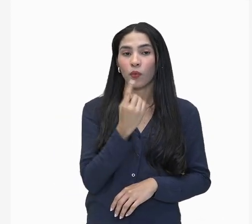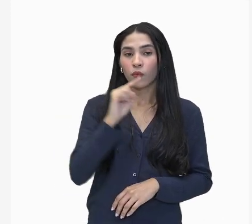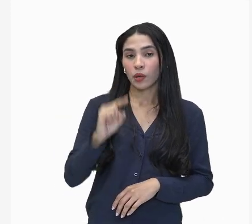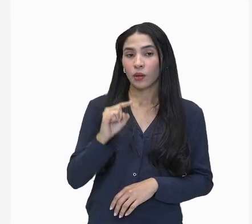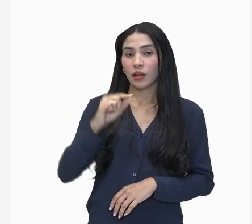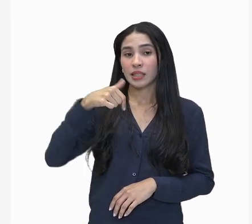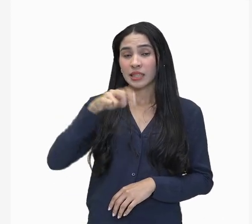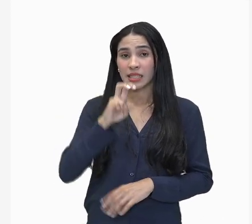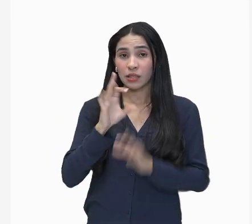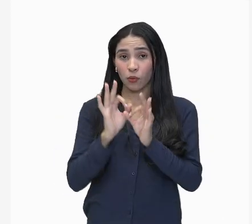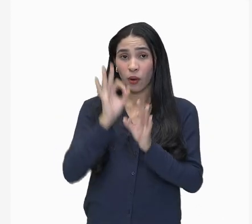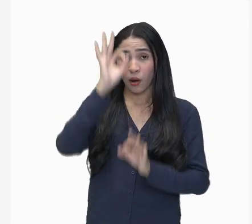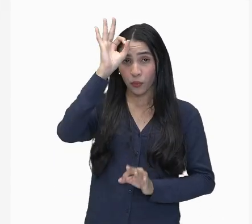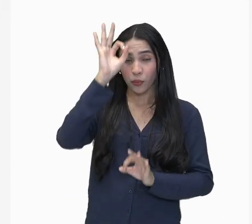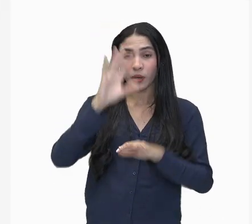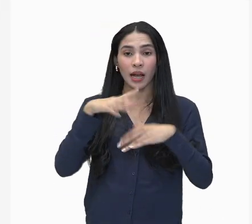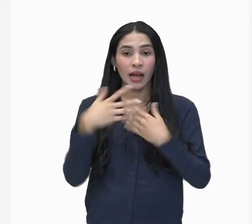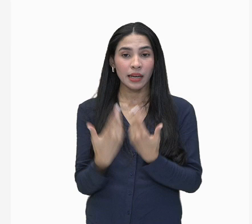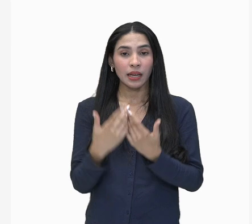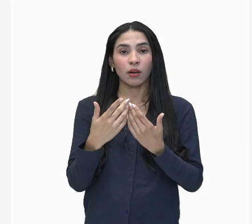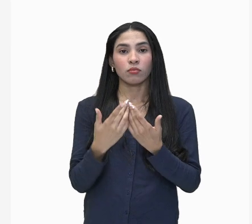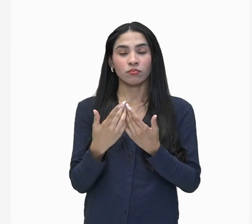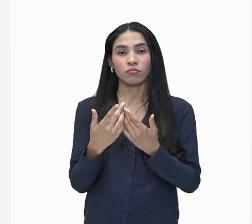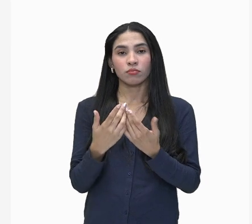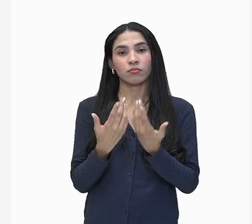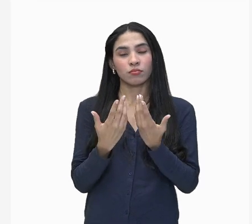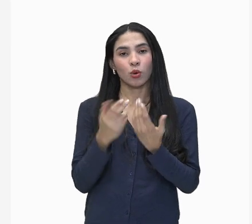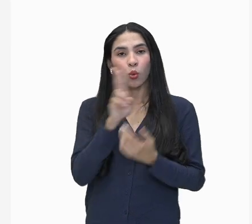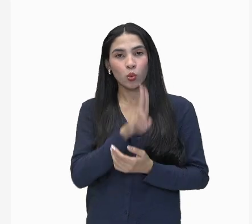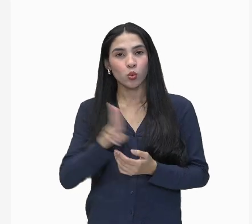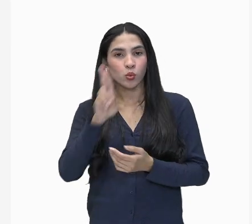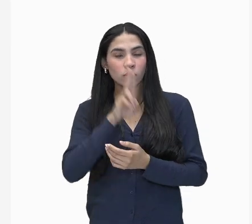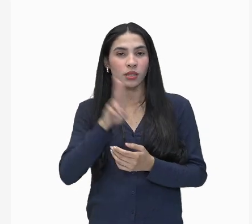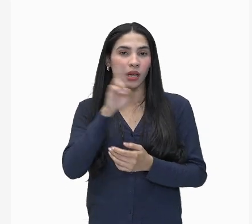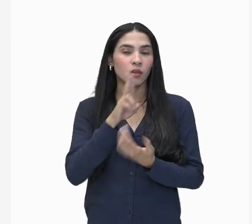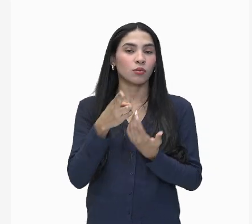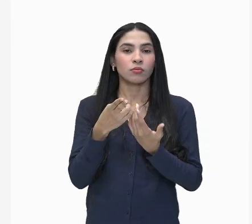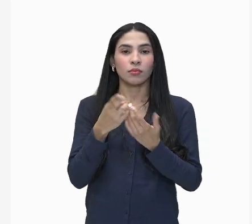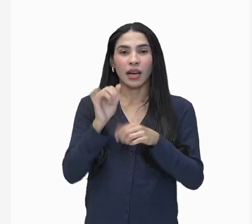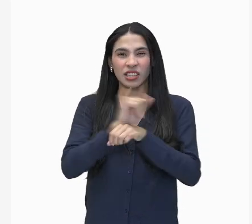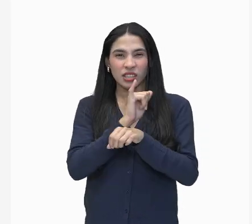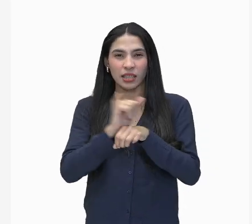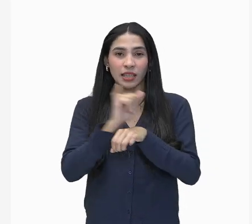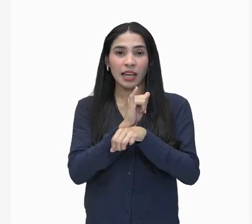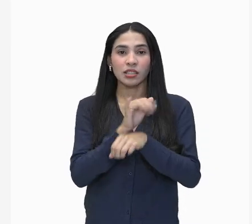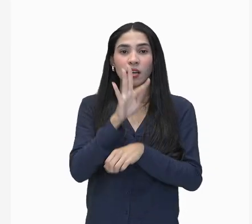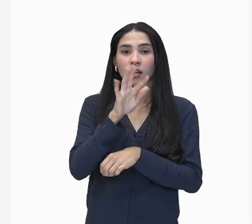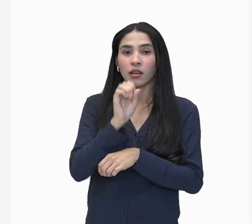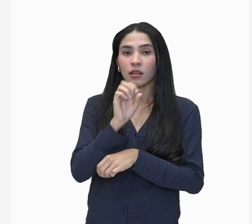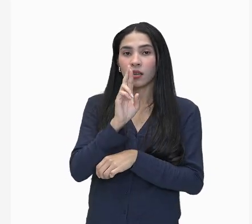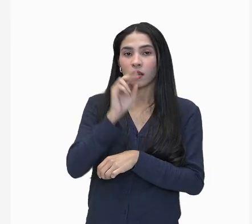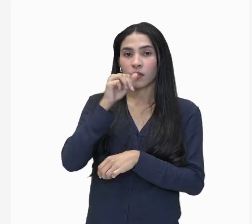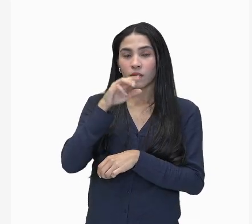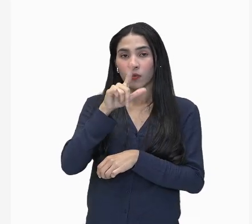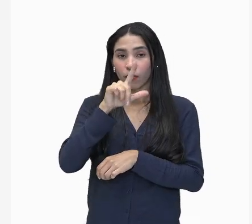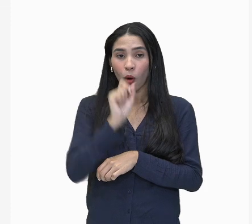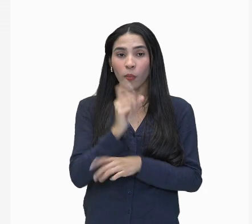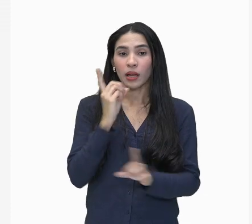1,75 metros. Então, jogando esses valores na fórmula que eu acabei de apresentar para vocês, nós chegamos aí ao resultado de